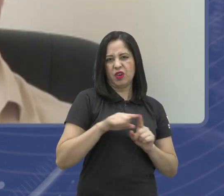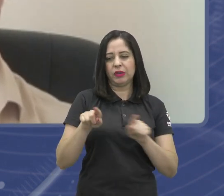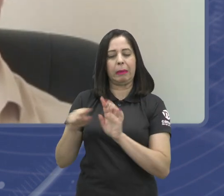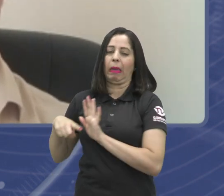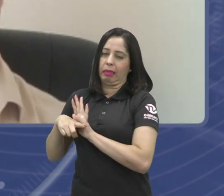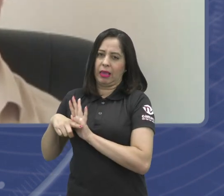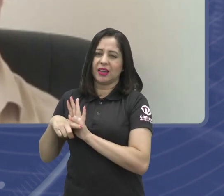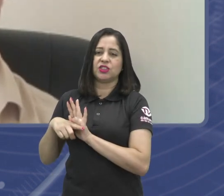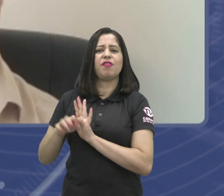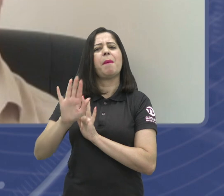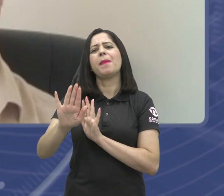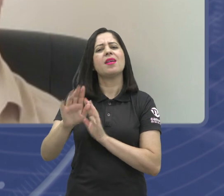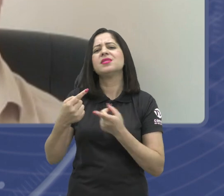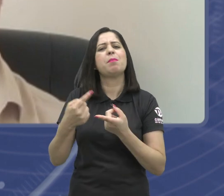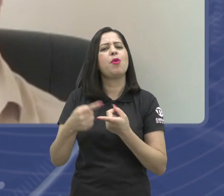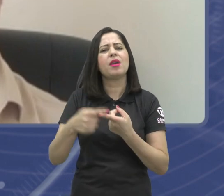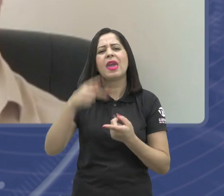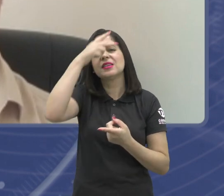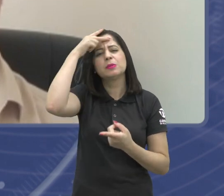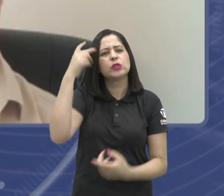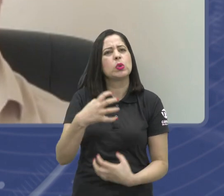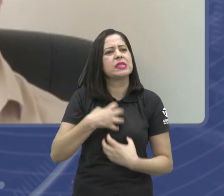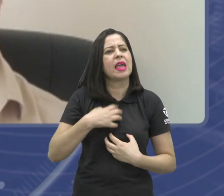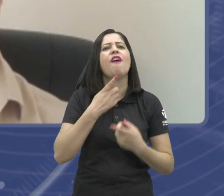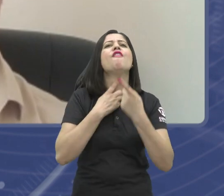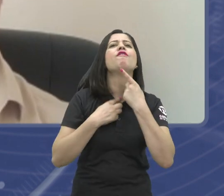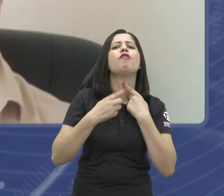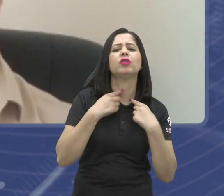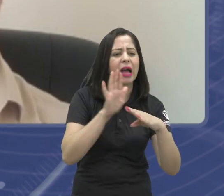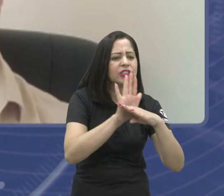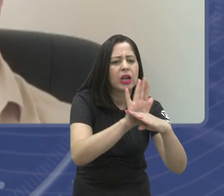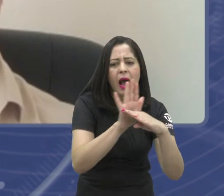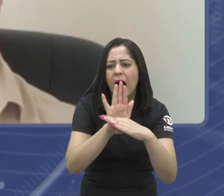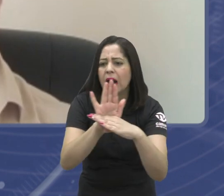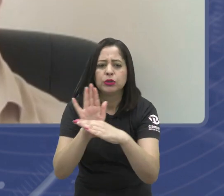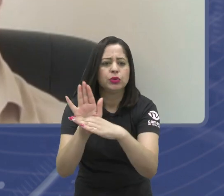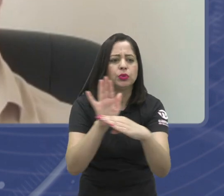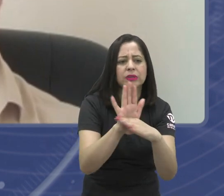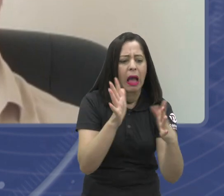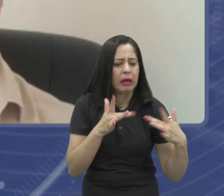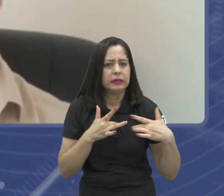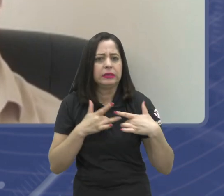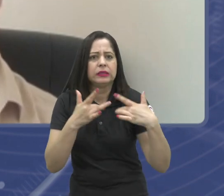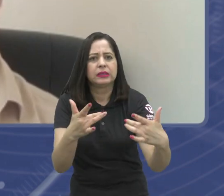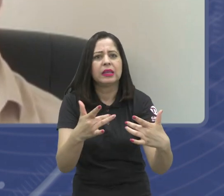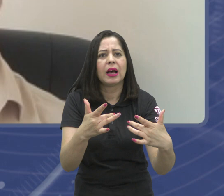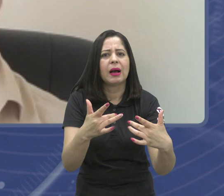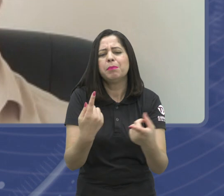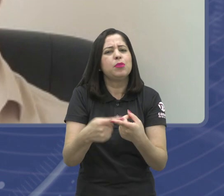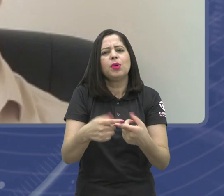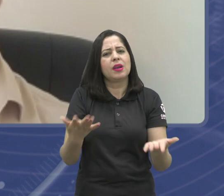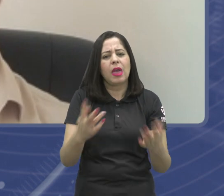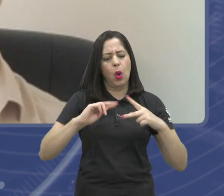onde vem, né, essa vontade, essa necessidade de ajudar, de ser solidário, do ponto de vista, né, mais